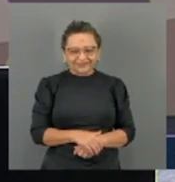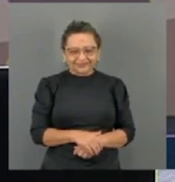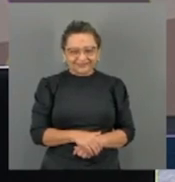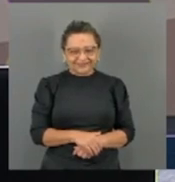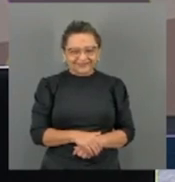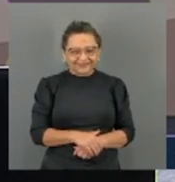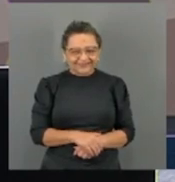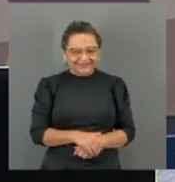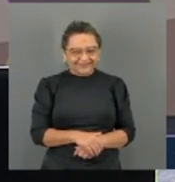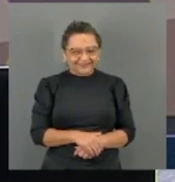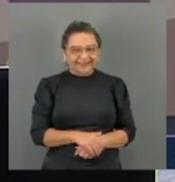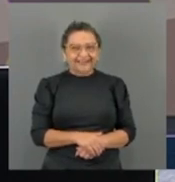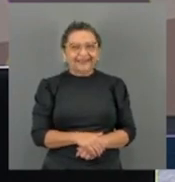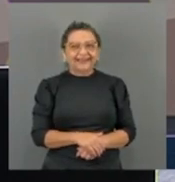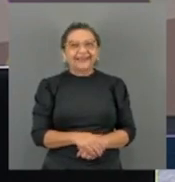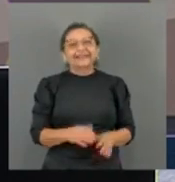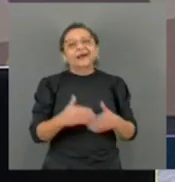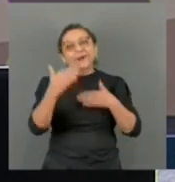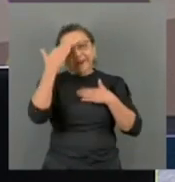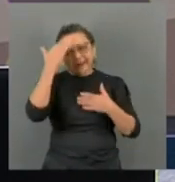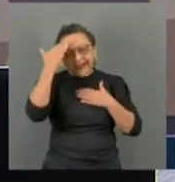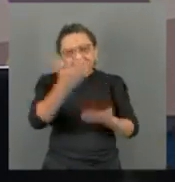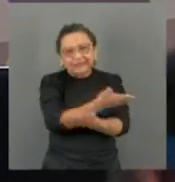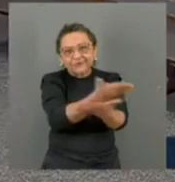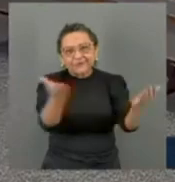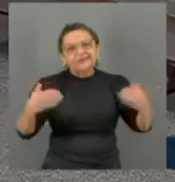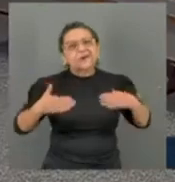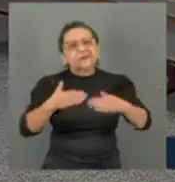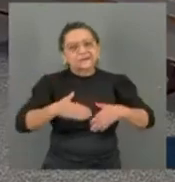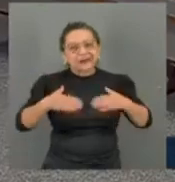a vocês. É um grande prazer.